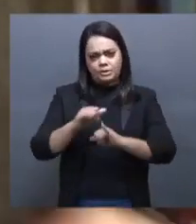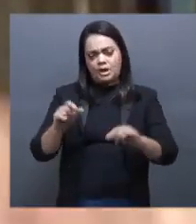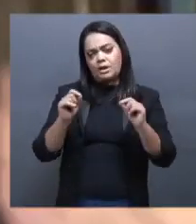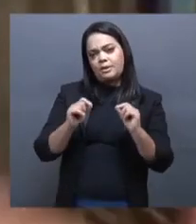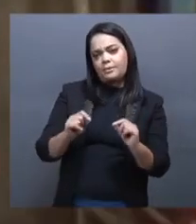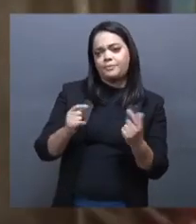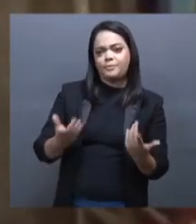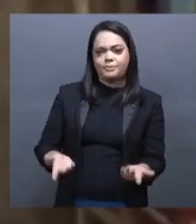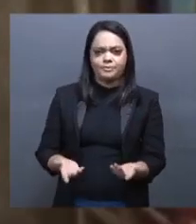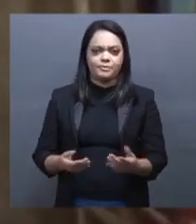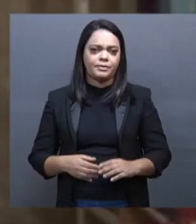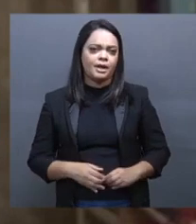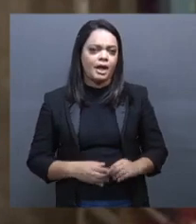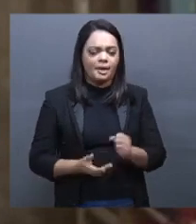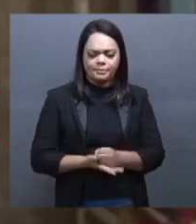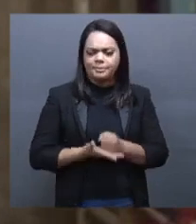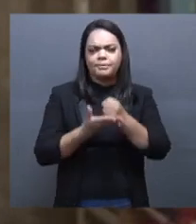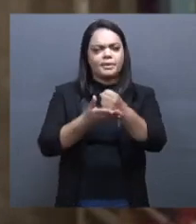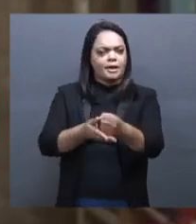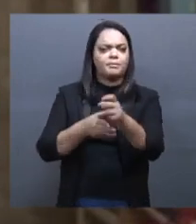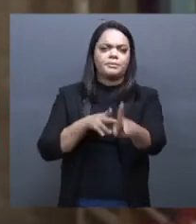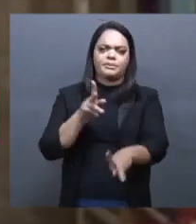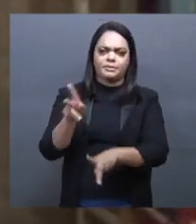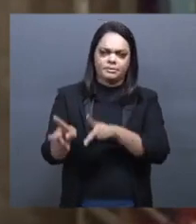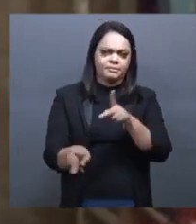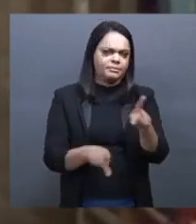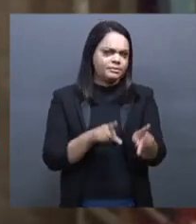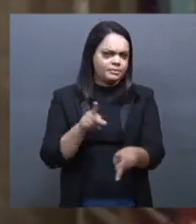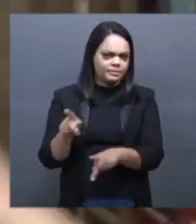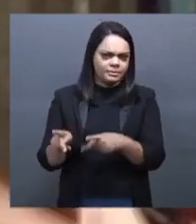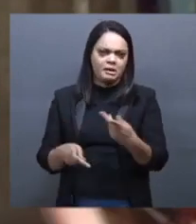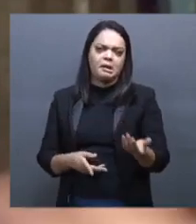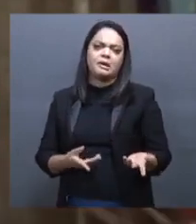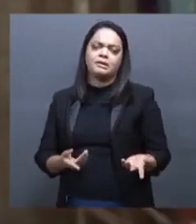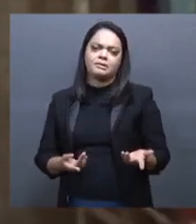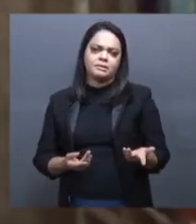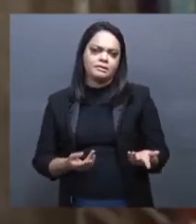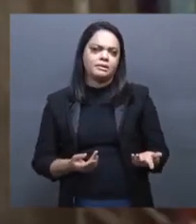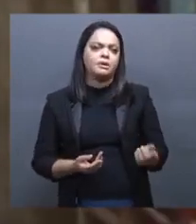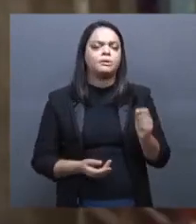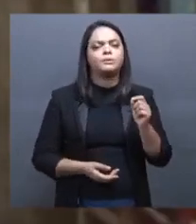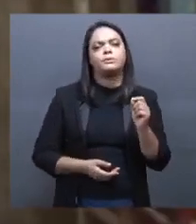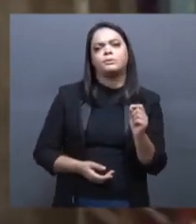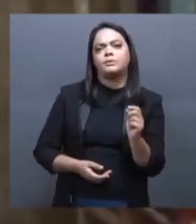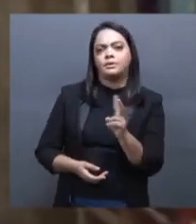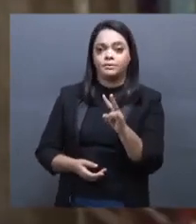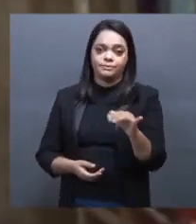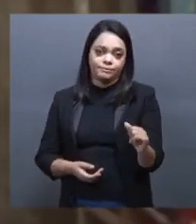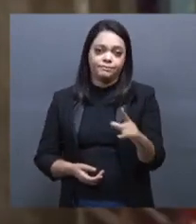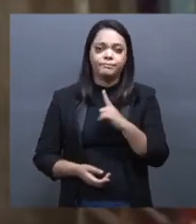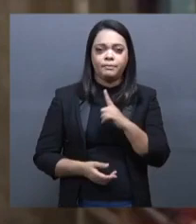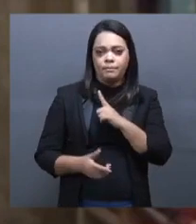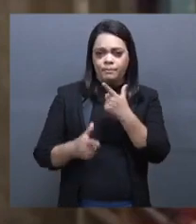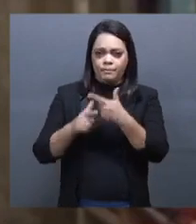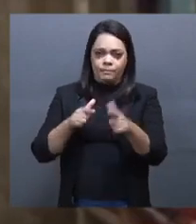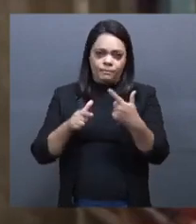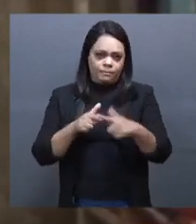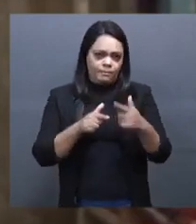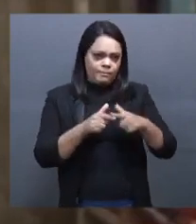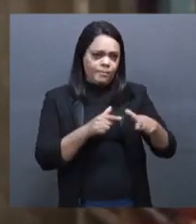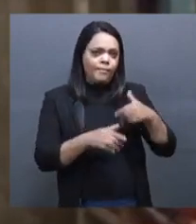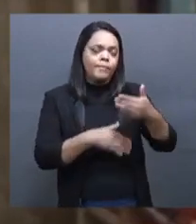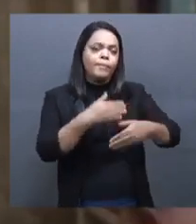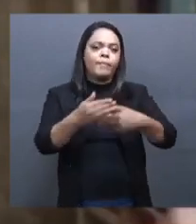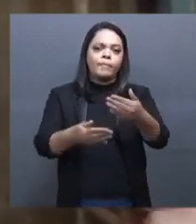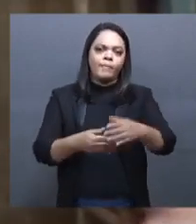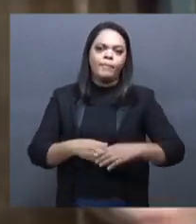nessa linha de oferecer apoio à população de mais baixa renda, à população que vai enfrentar os impactos desse processo,